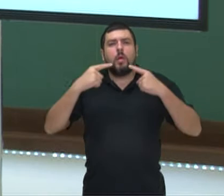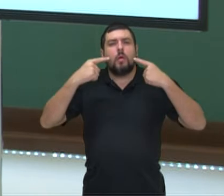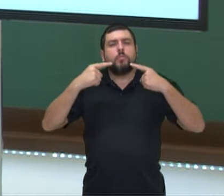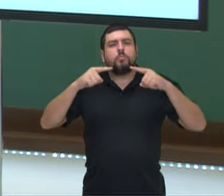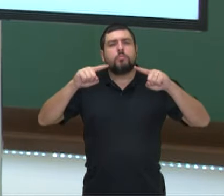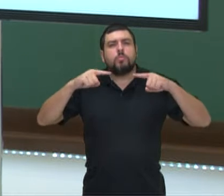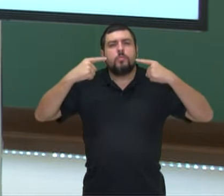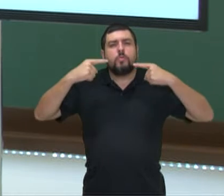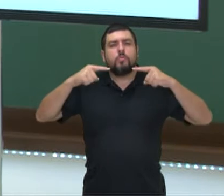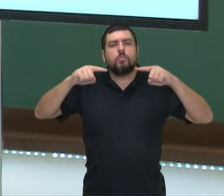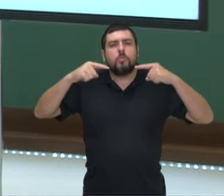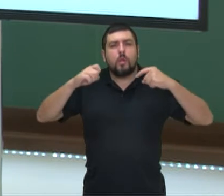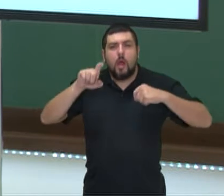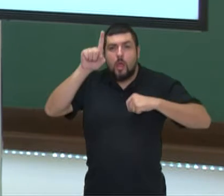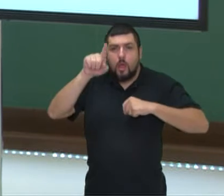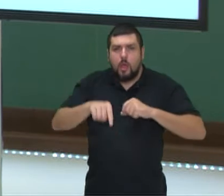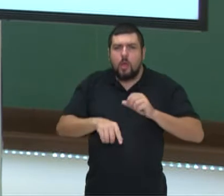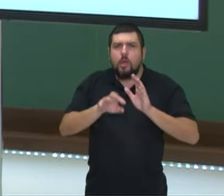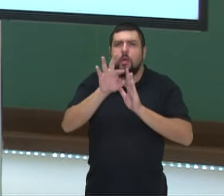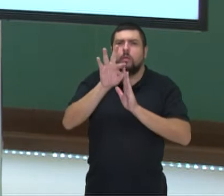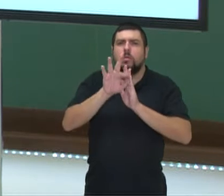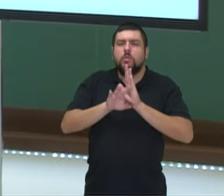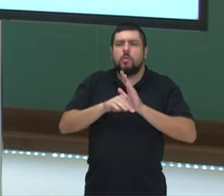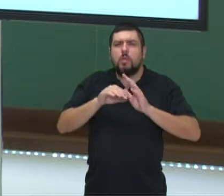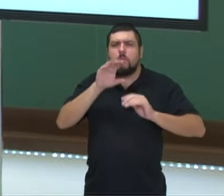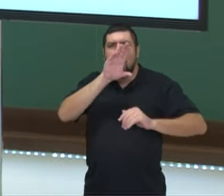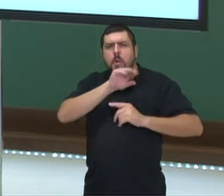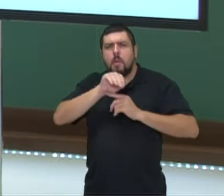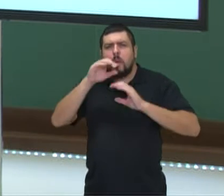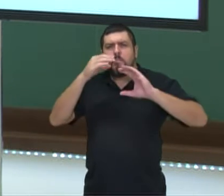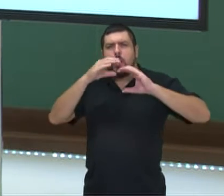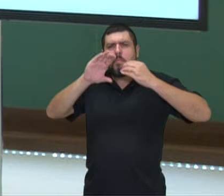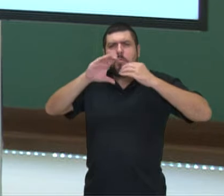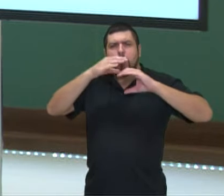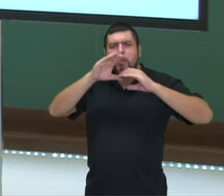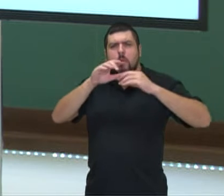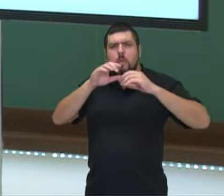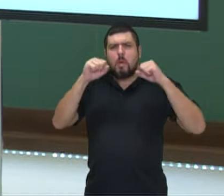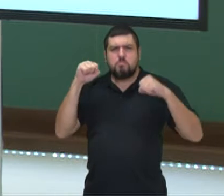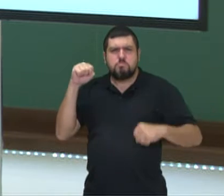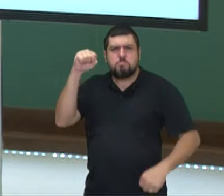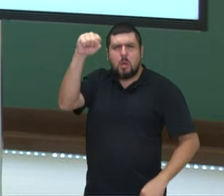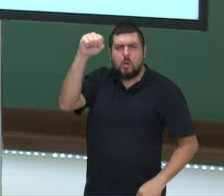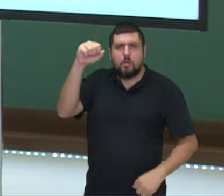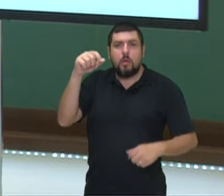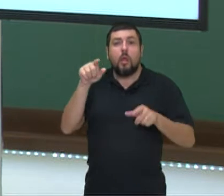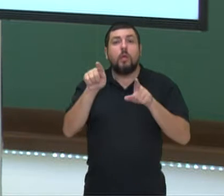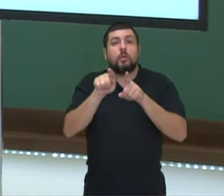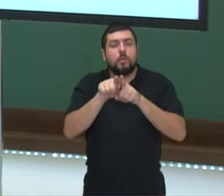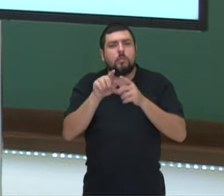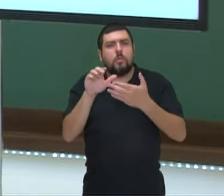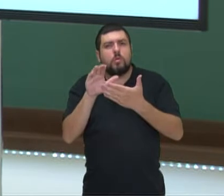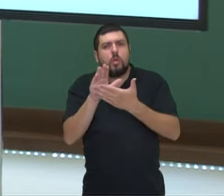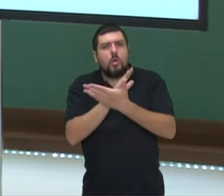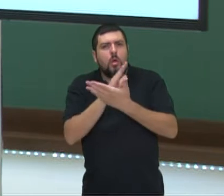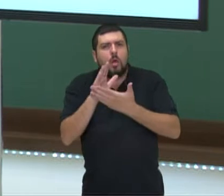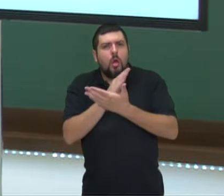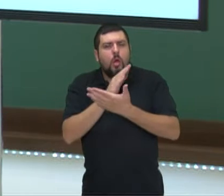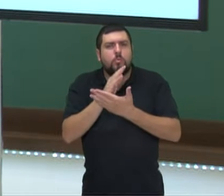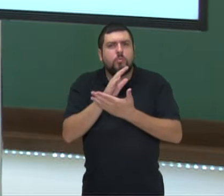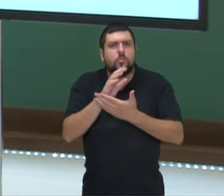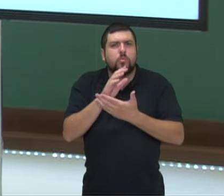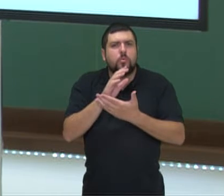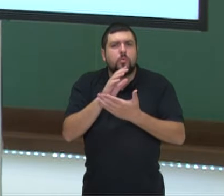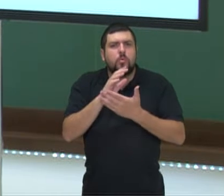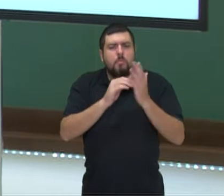né? Quadros que denunciam, né? Produções que denunciam, né, guerras que denunciam aí genocídios